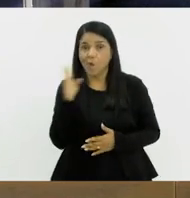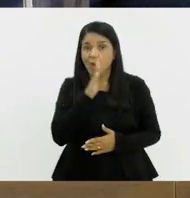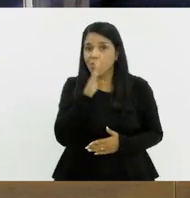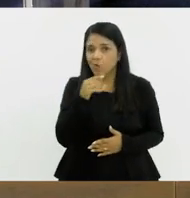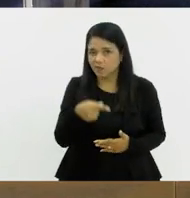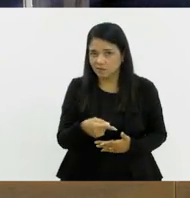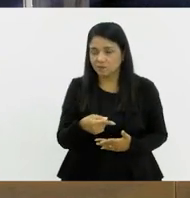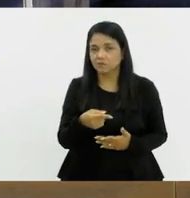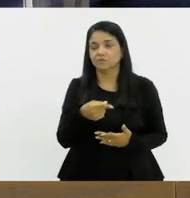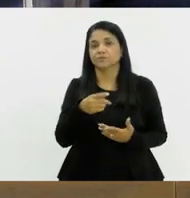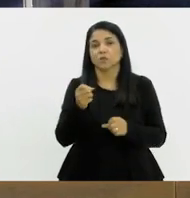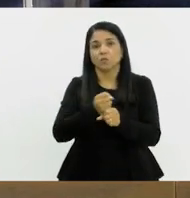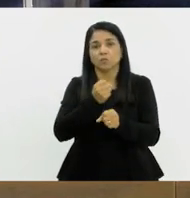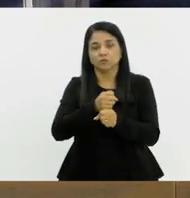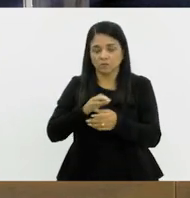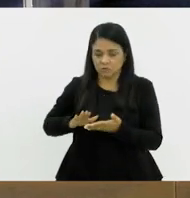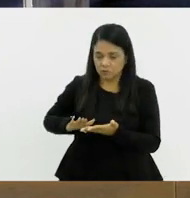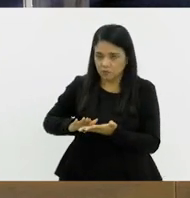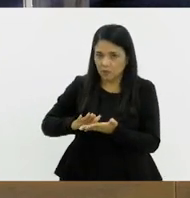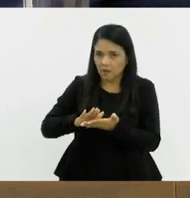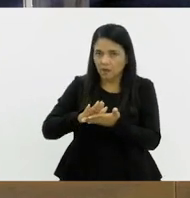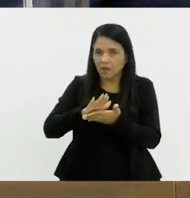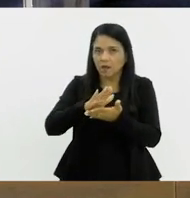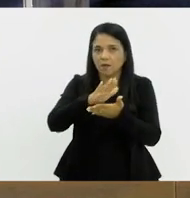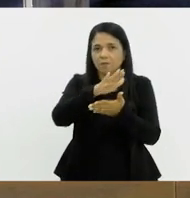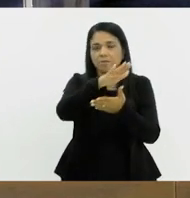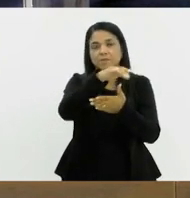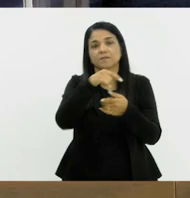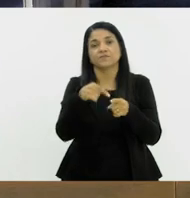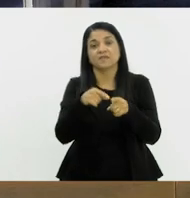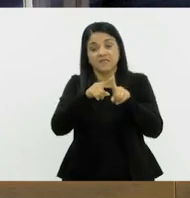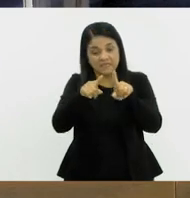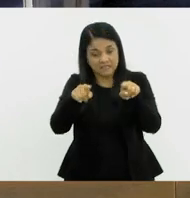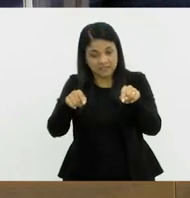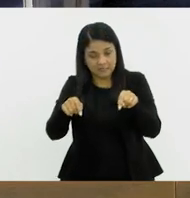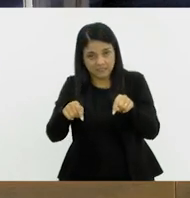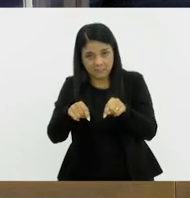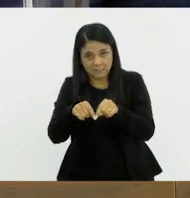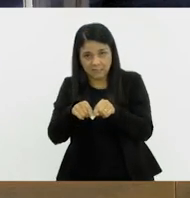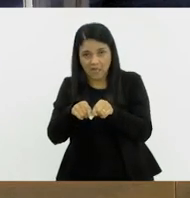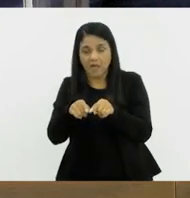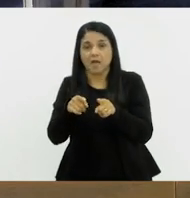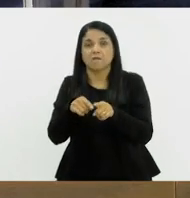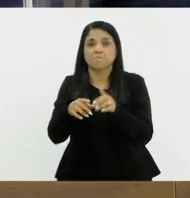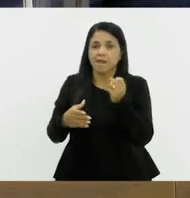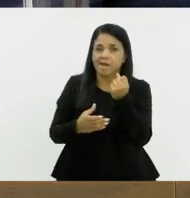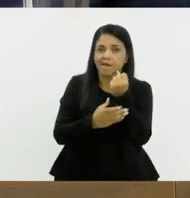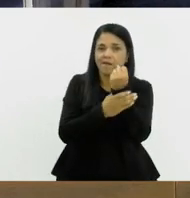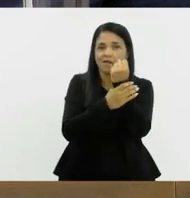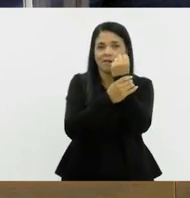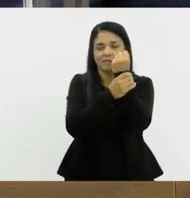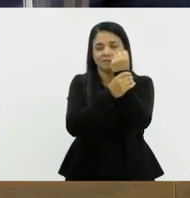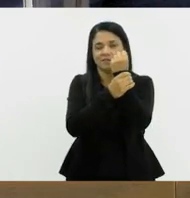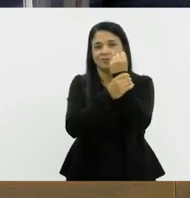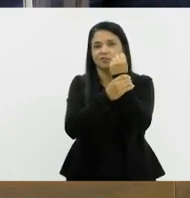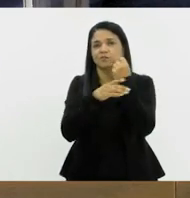como construção de rampa, construir rampa de acesso, criação de sala de estabilização no CESS para garantir o primeiro...